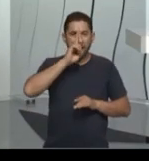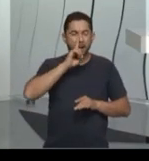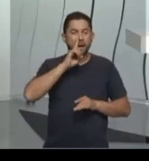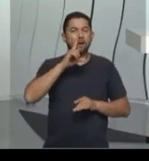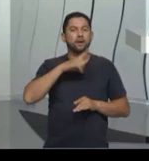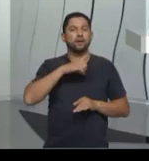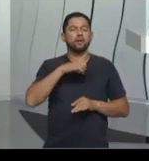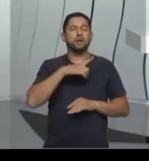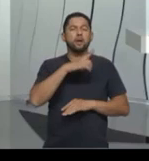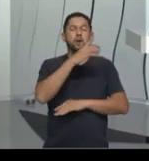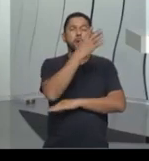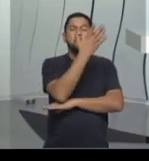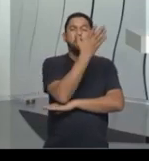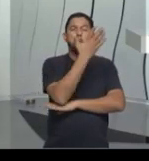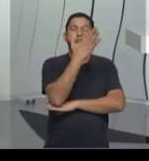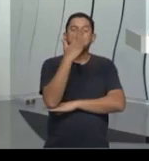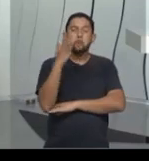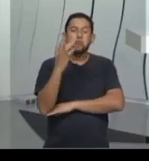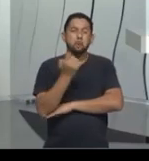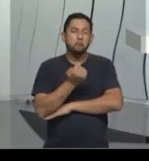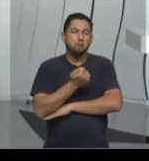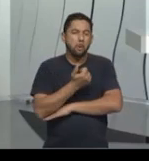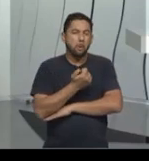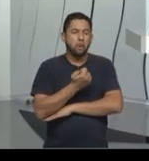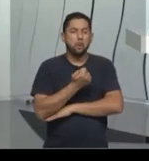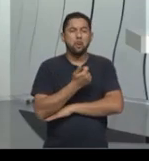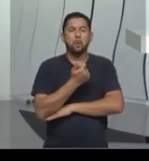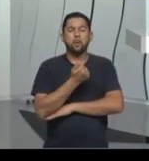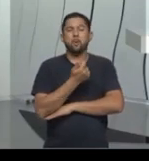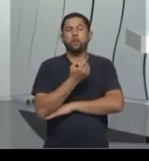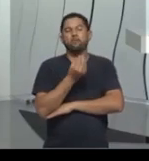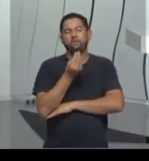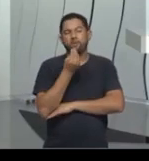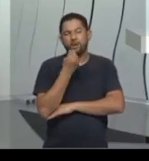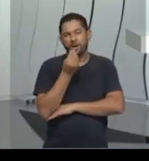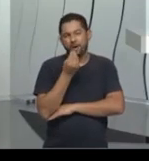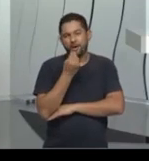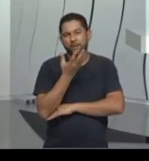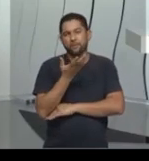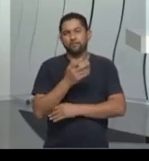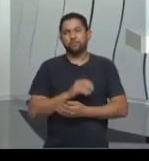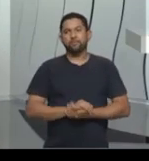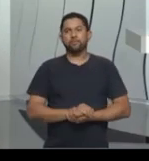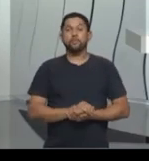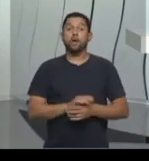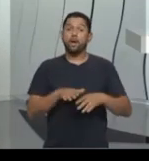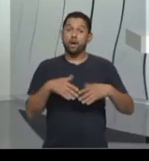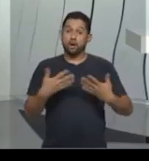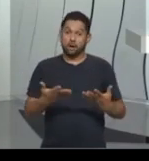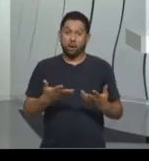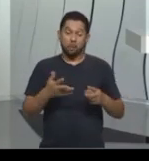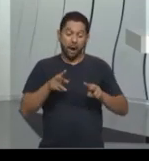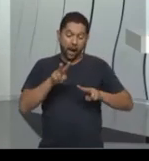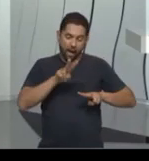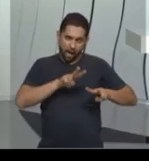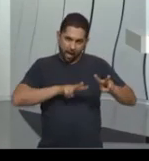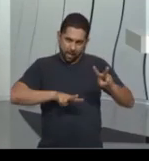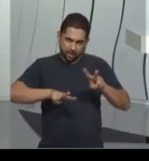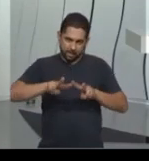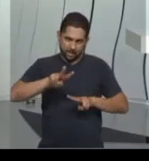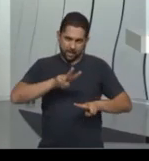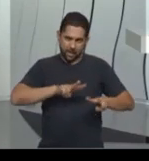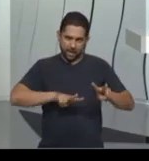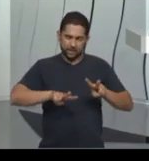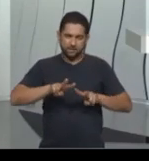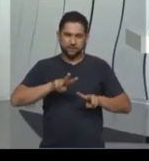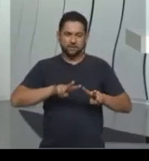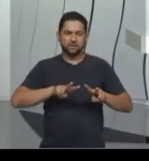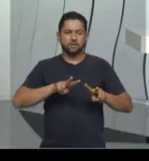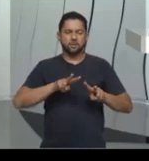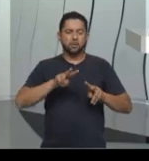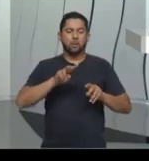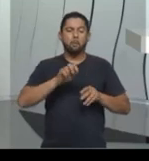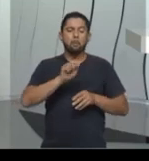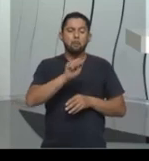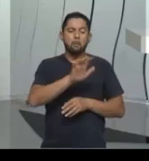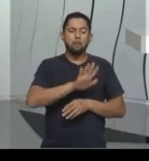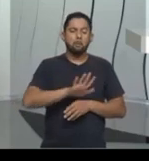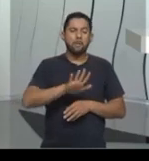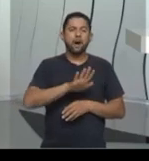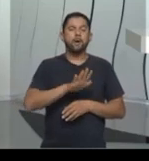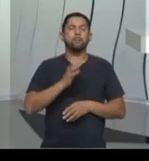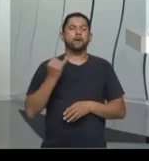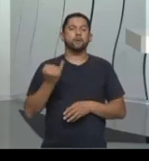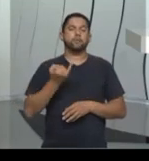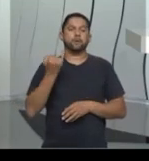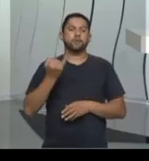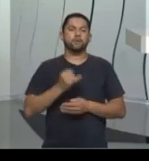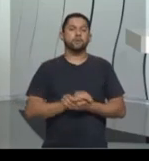uma vegetação um pouco mais escassa. Ou seja, o geoprocessamento ele vai ter essa função importantíssima, porque eu